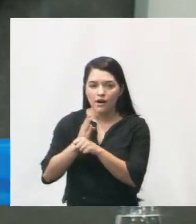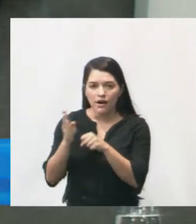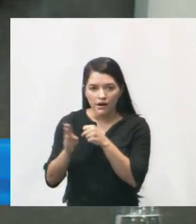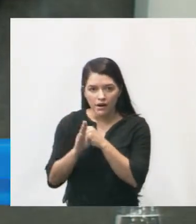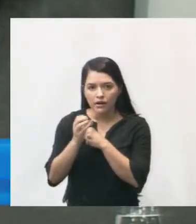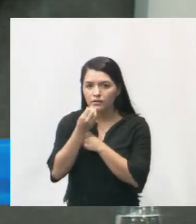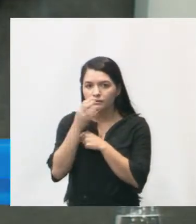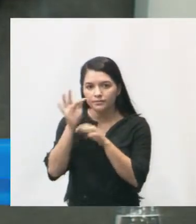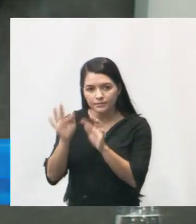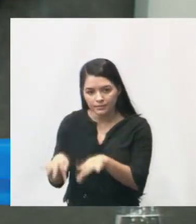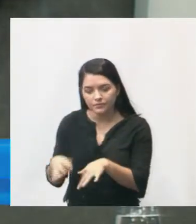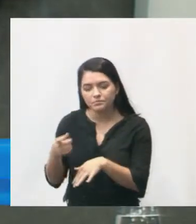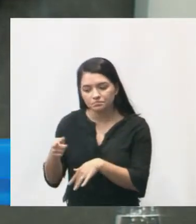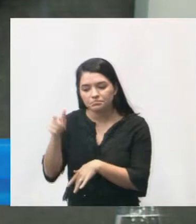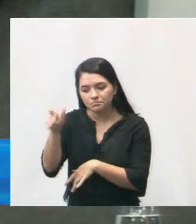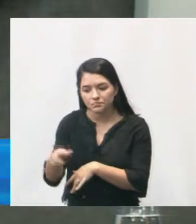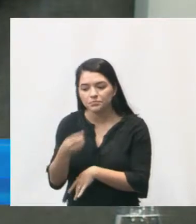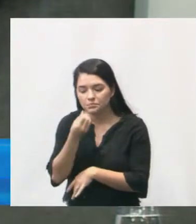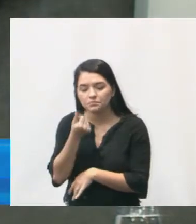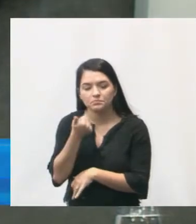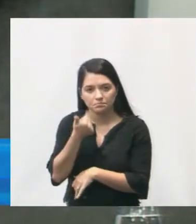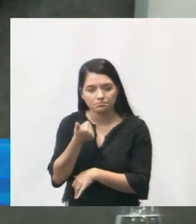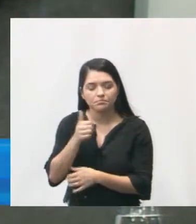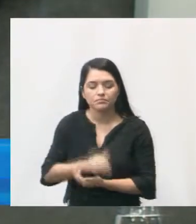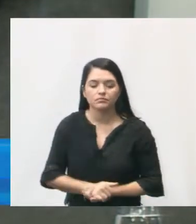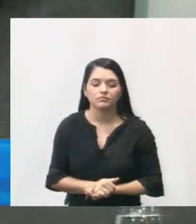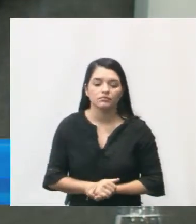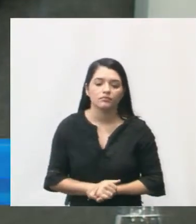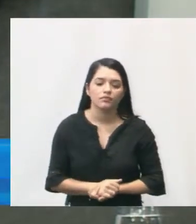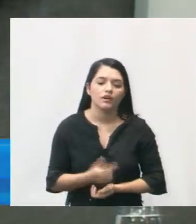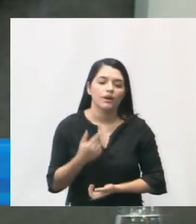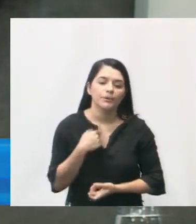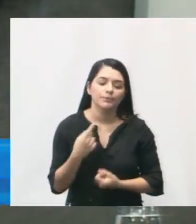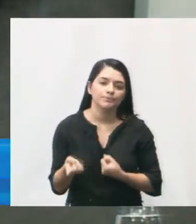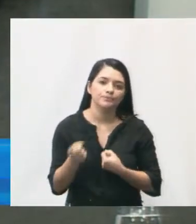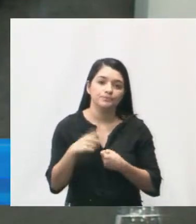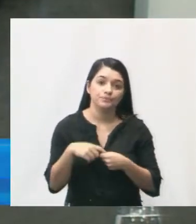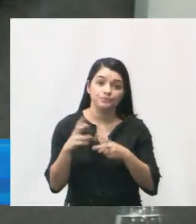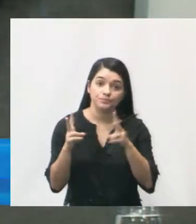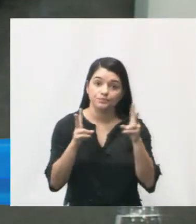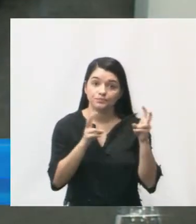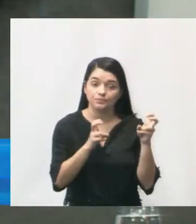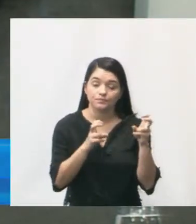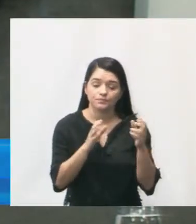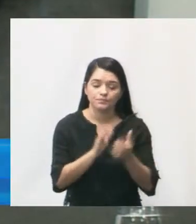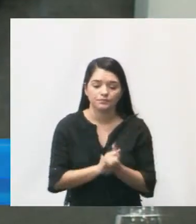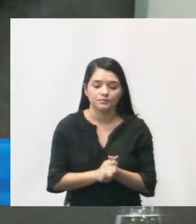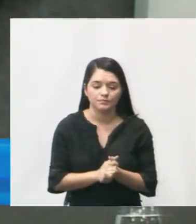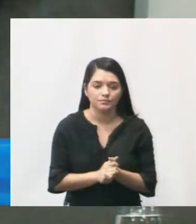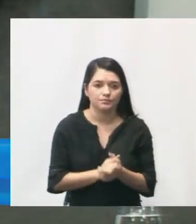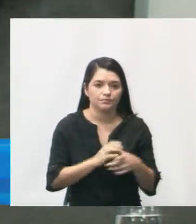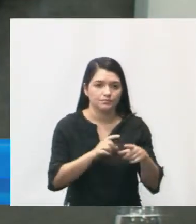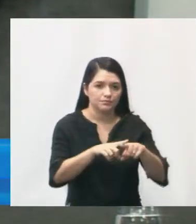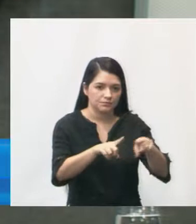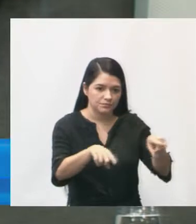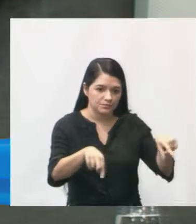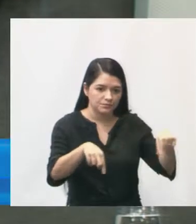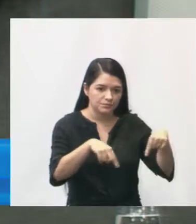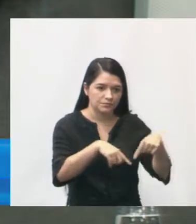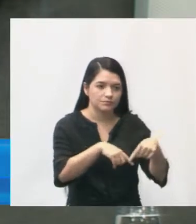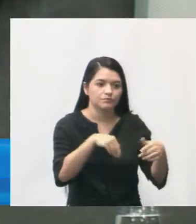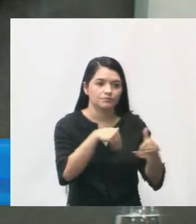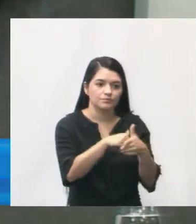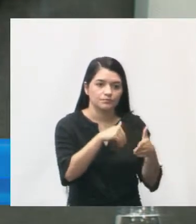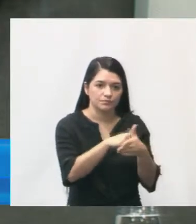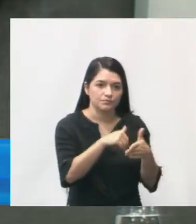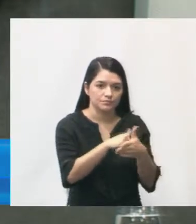cara maravilhoso. Eu vou voltar aqui a um assunto, presidente, dos campos de futebol society na cidade de